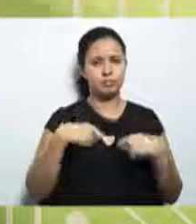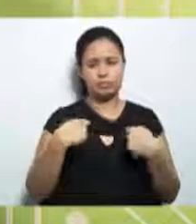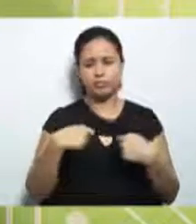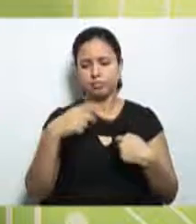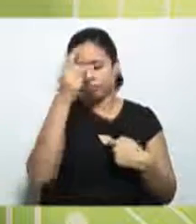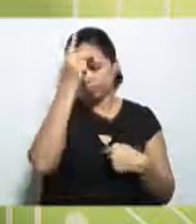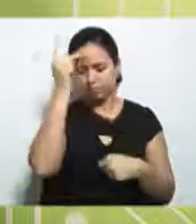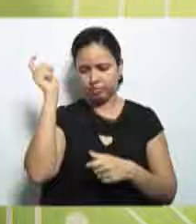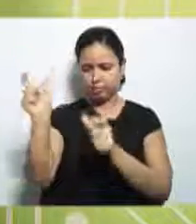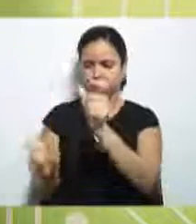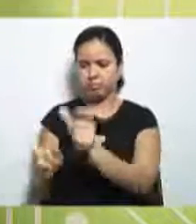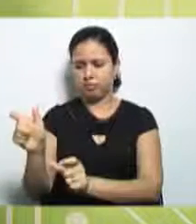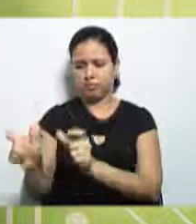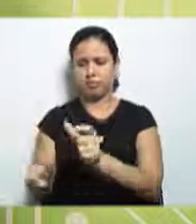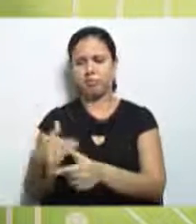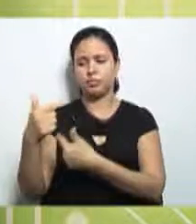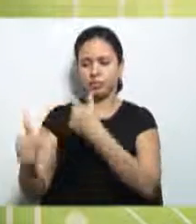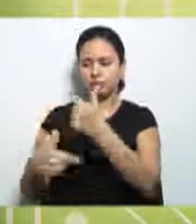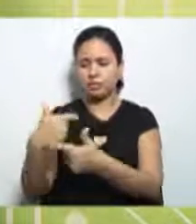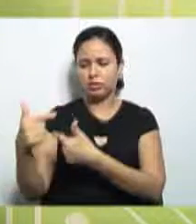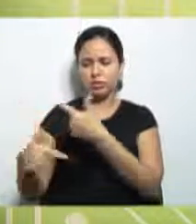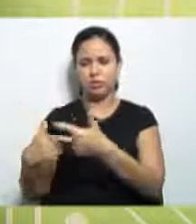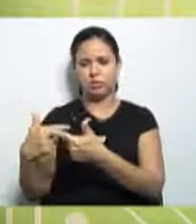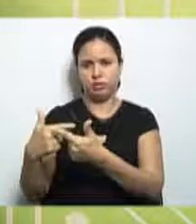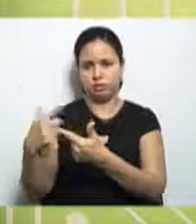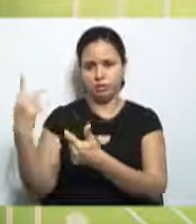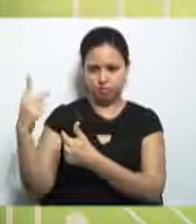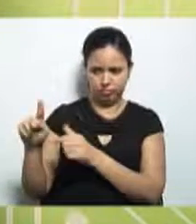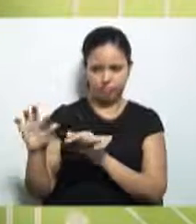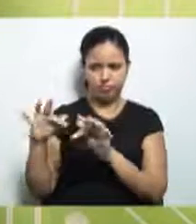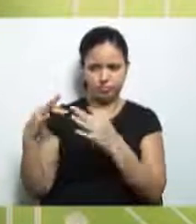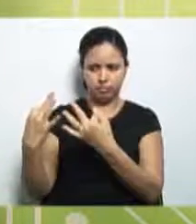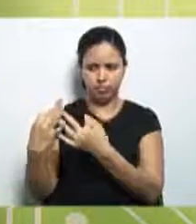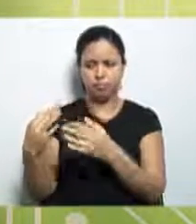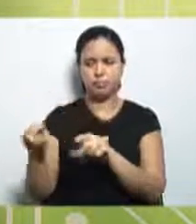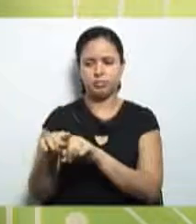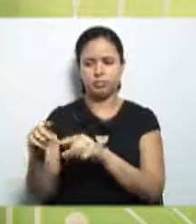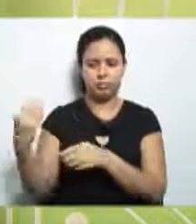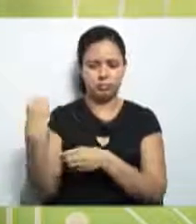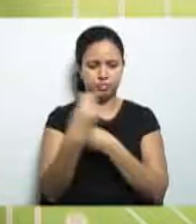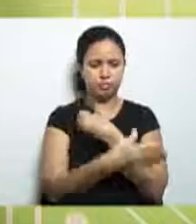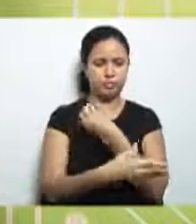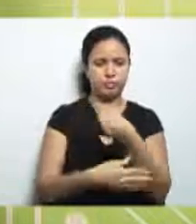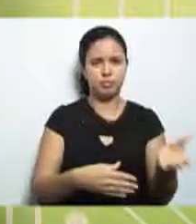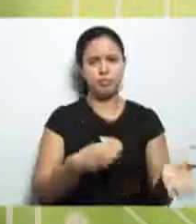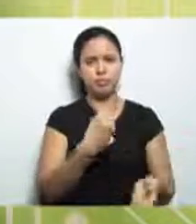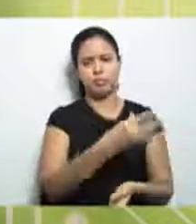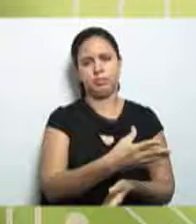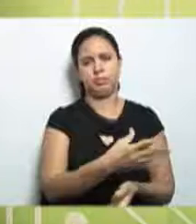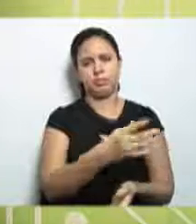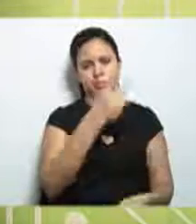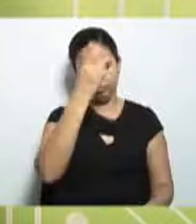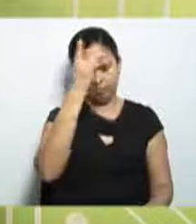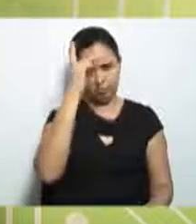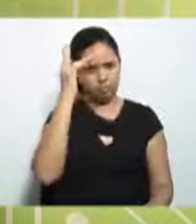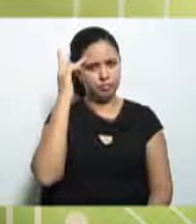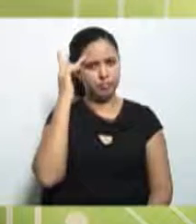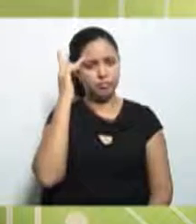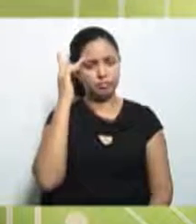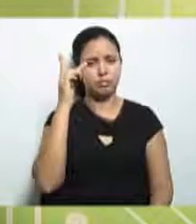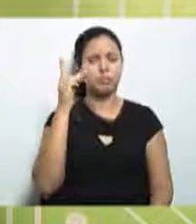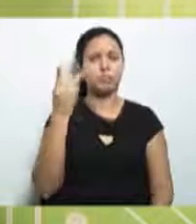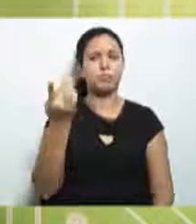próprios e para aqueles que não trabalhavam. Então, eles trabalhavam muito mais, né? Eles trabalhavam o dobro porque eles tinham